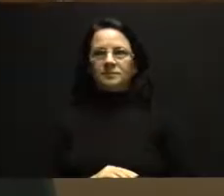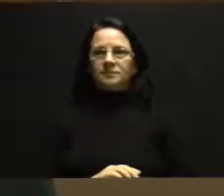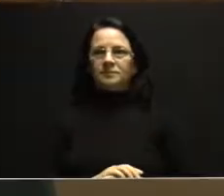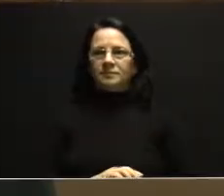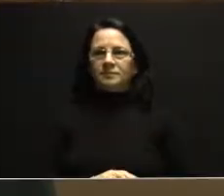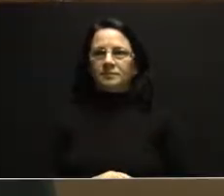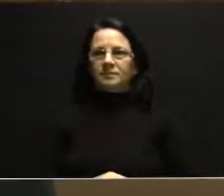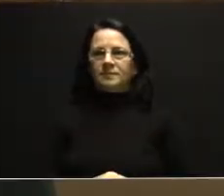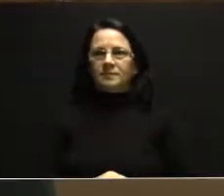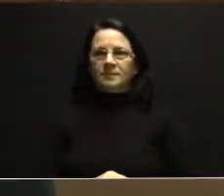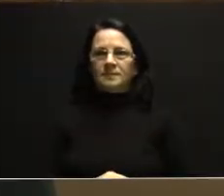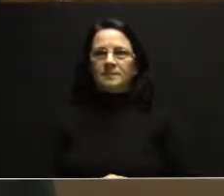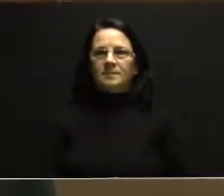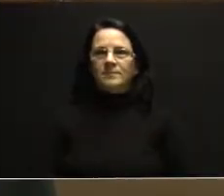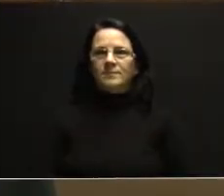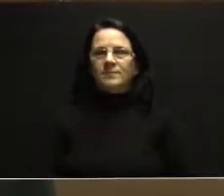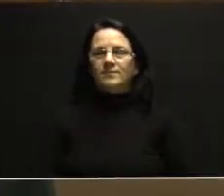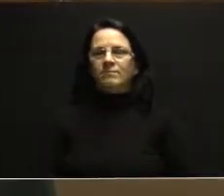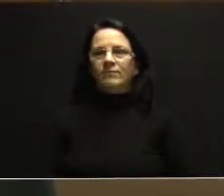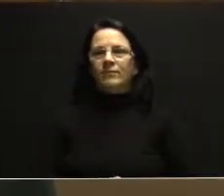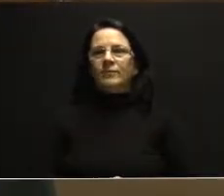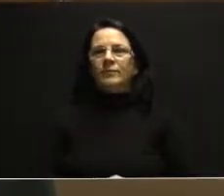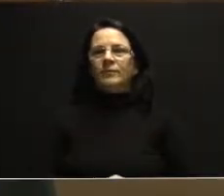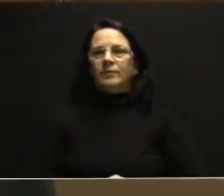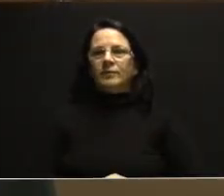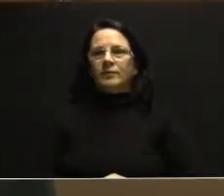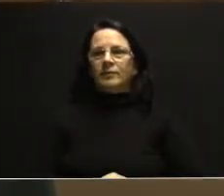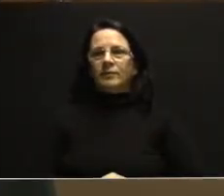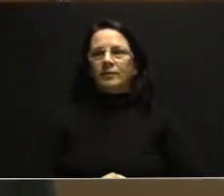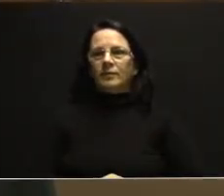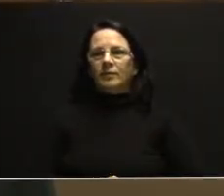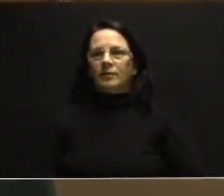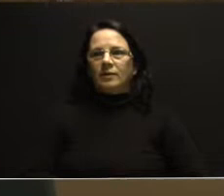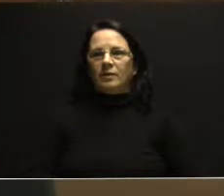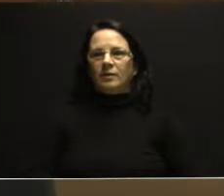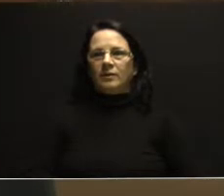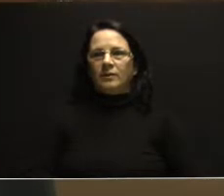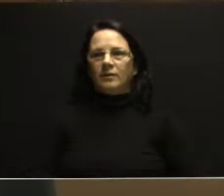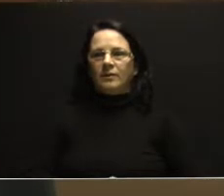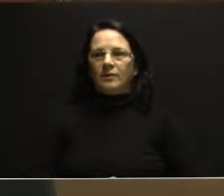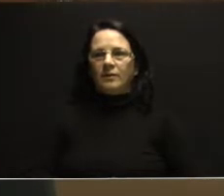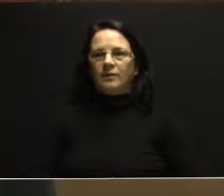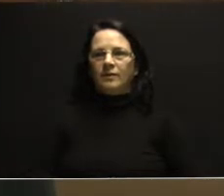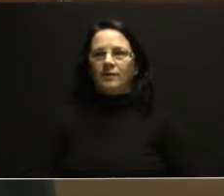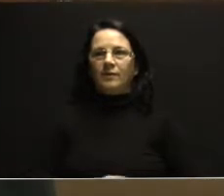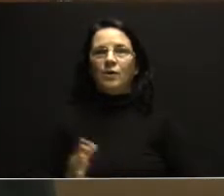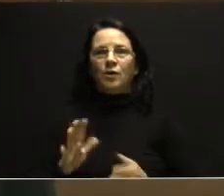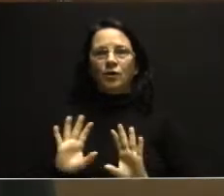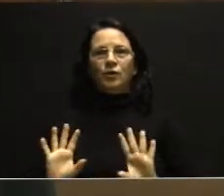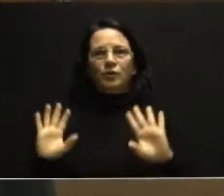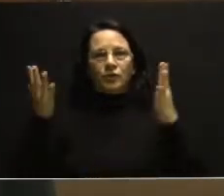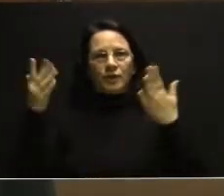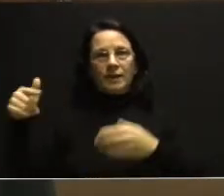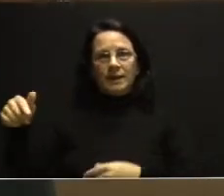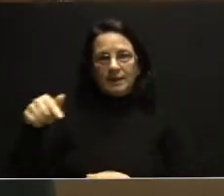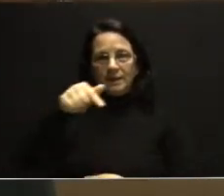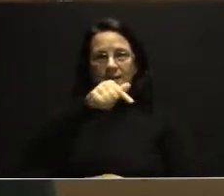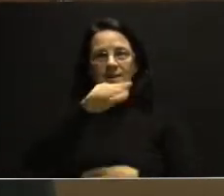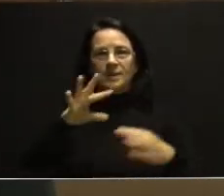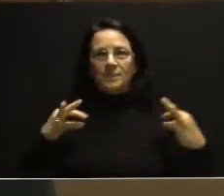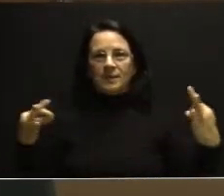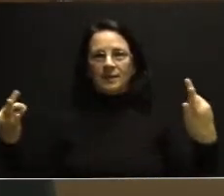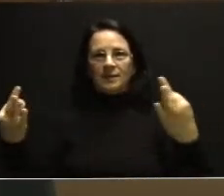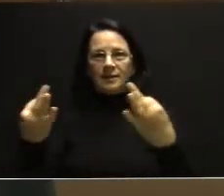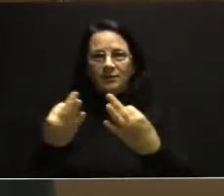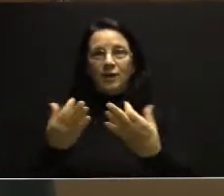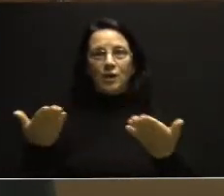Olá, uma boa noite a você que está sintonizado na TV Câmara de Cubatão. Dentro de alguns instantes, teremos início à sessão solene da Semana da Família, que terá